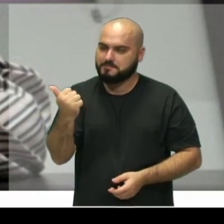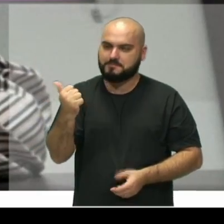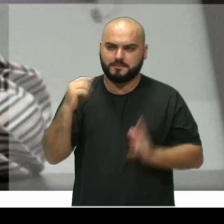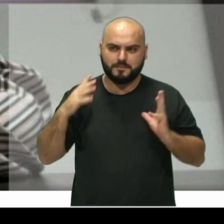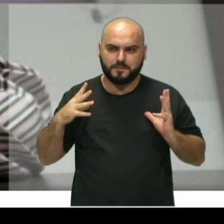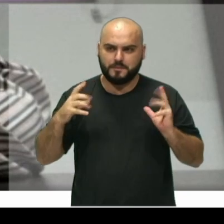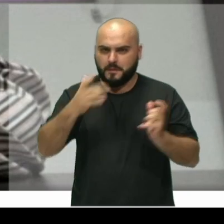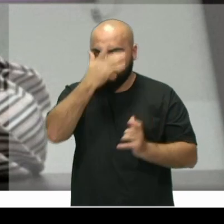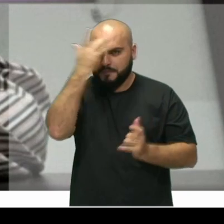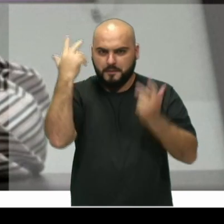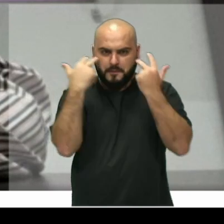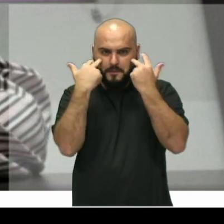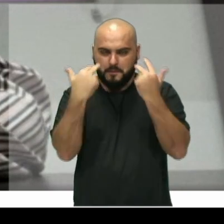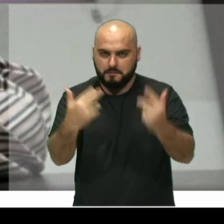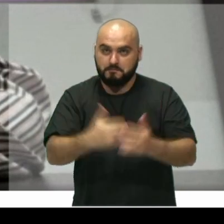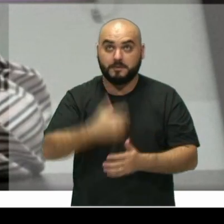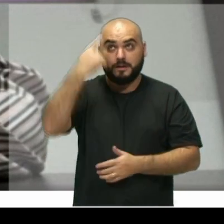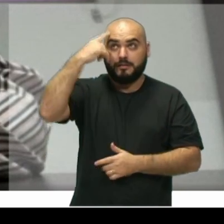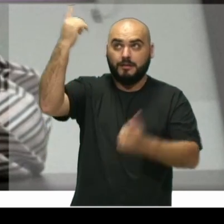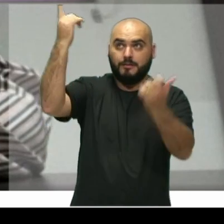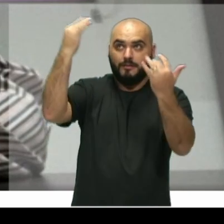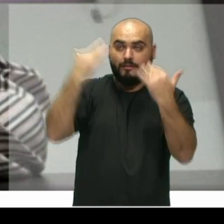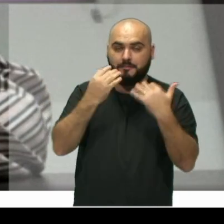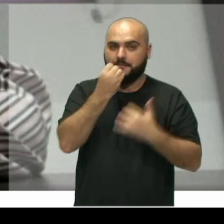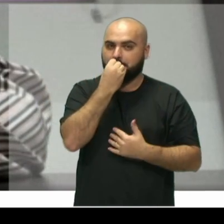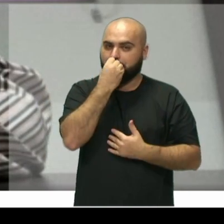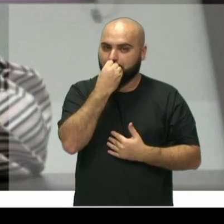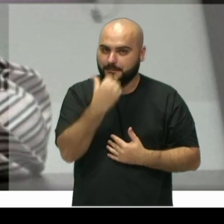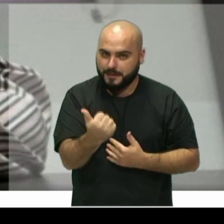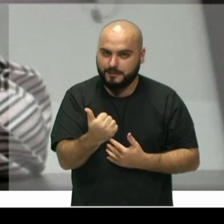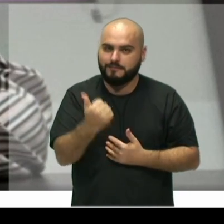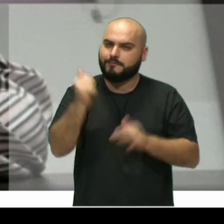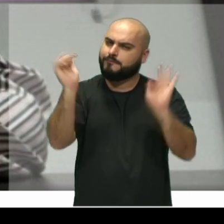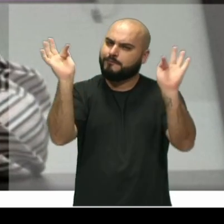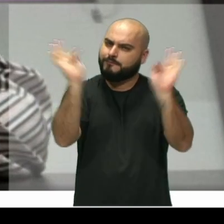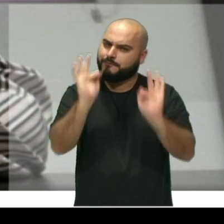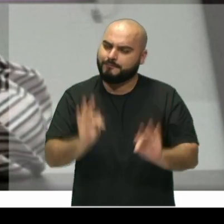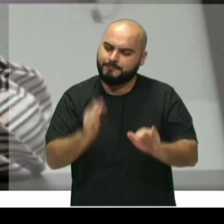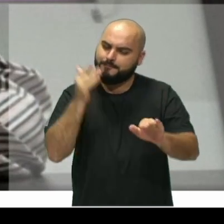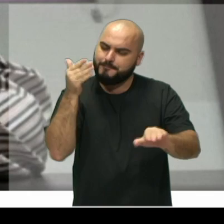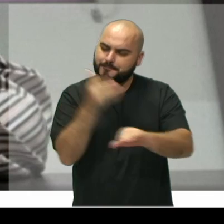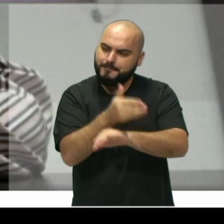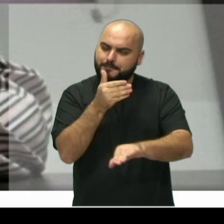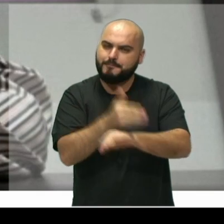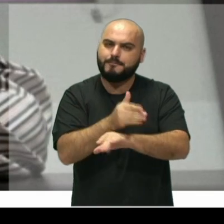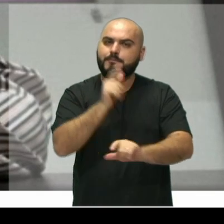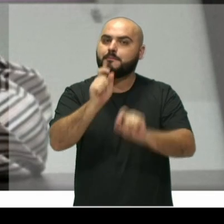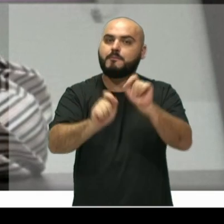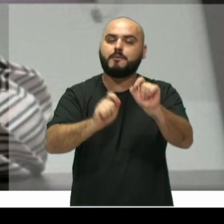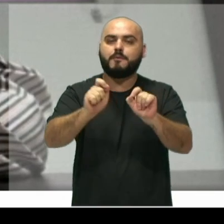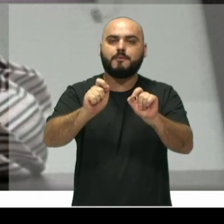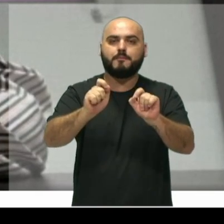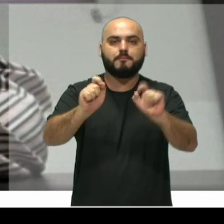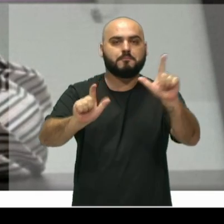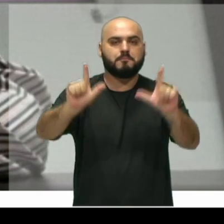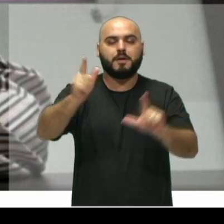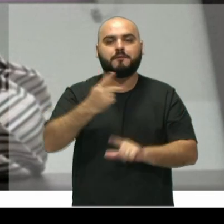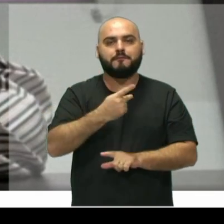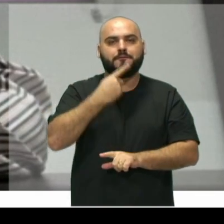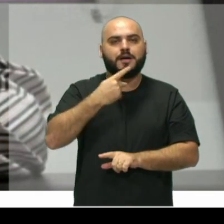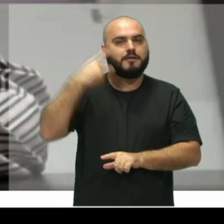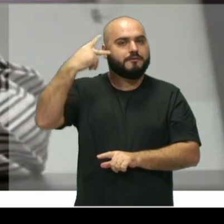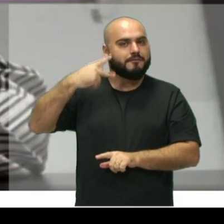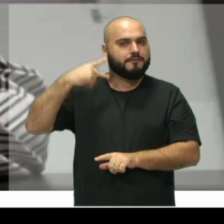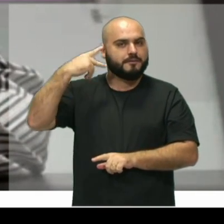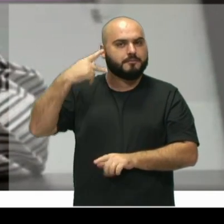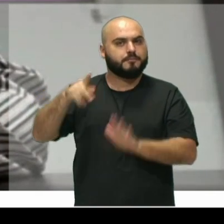acompanham. Graças a Deus, tudo bem. E feliz em estar participando em mais um Fala Vereador, trazendo um pouco das nossas ações aqui,